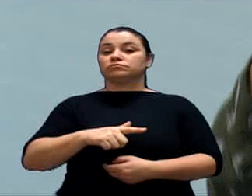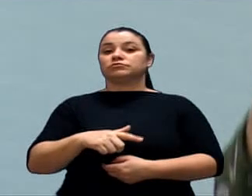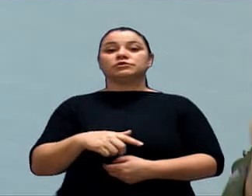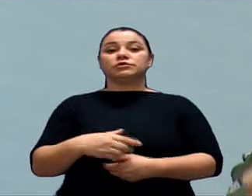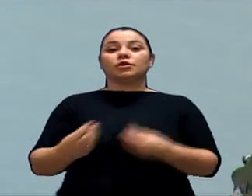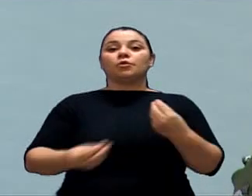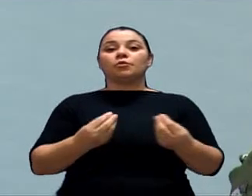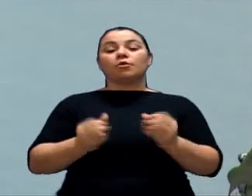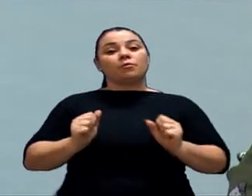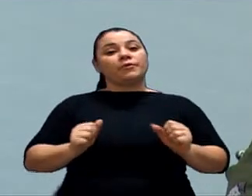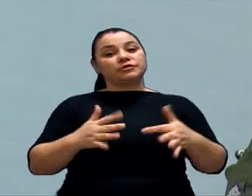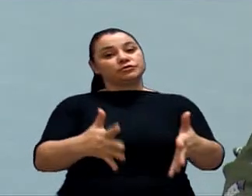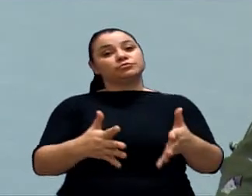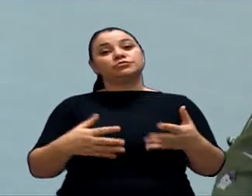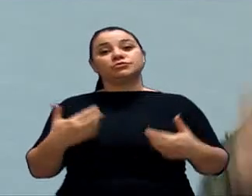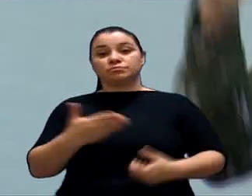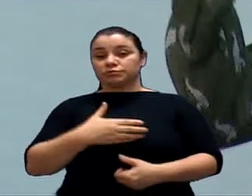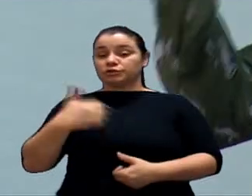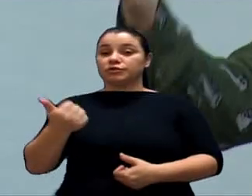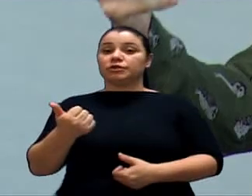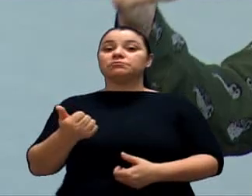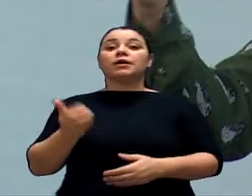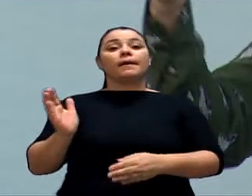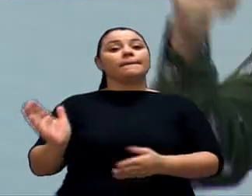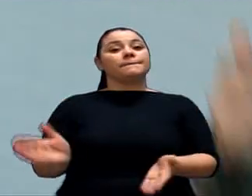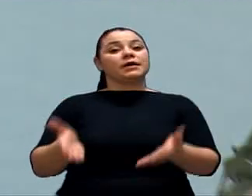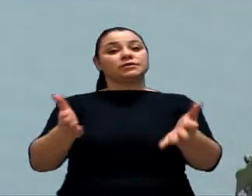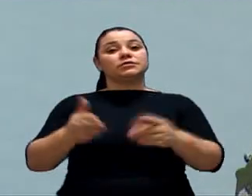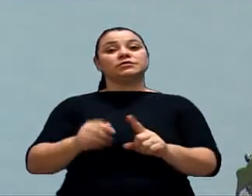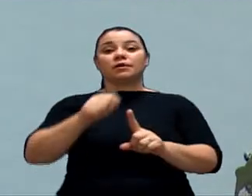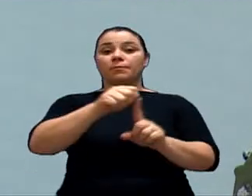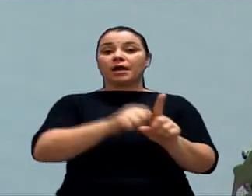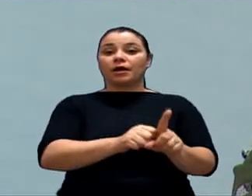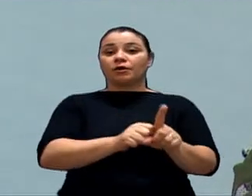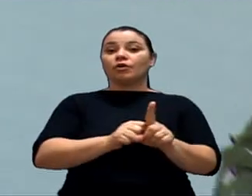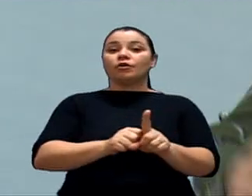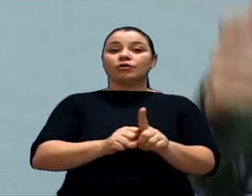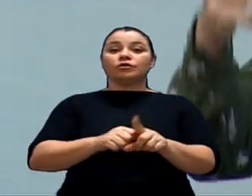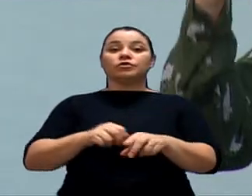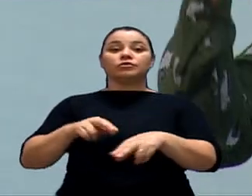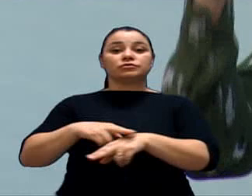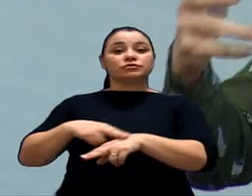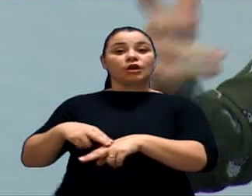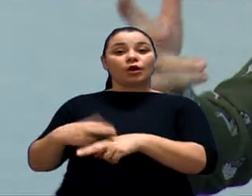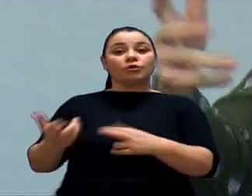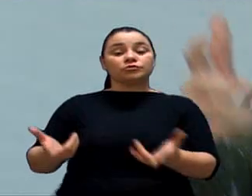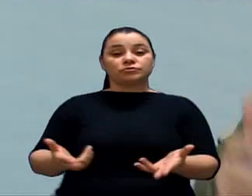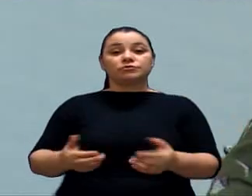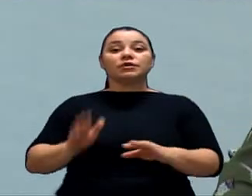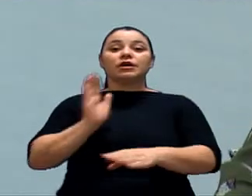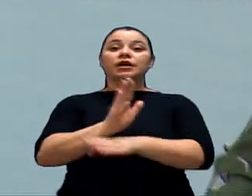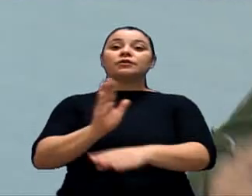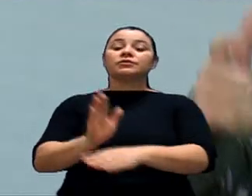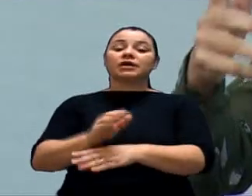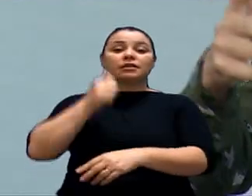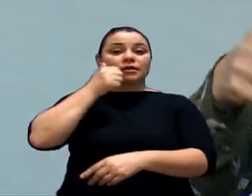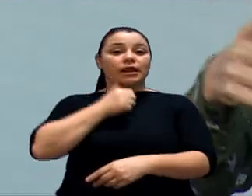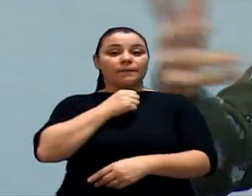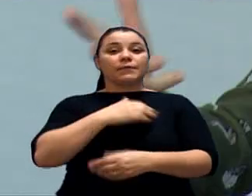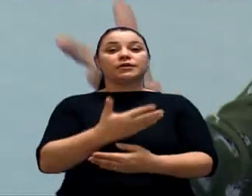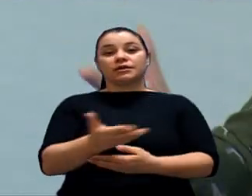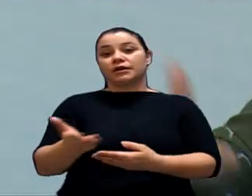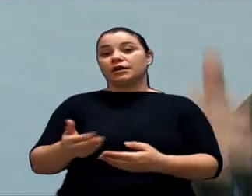uma efetividade em campanhas como Agosto Lilás, em... cuidado da mulher em